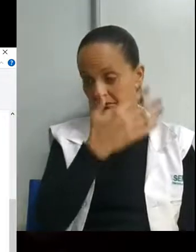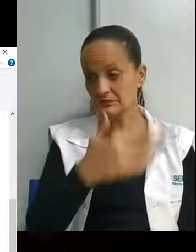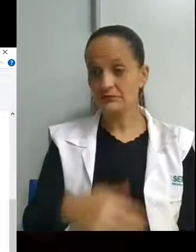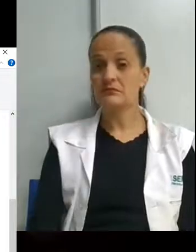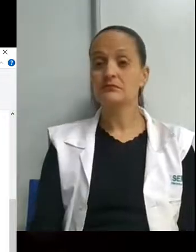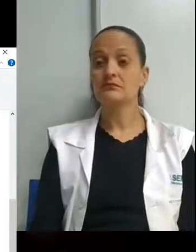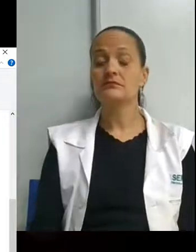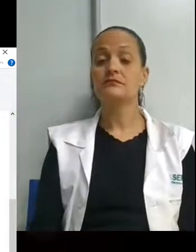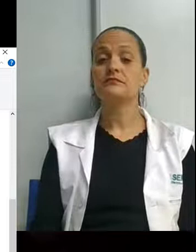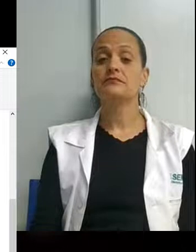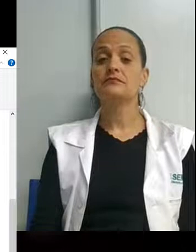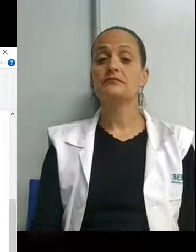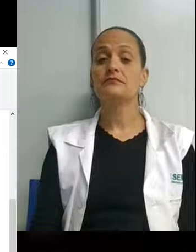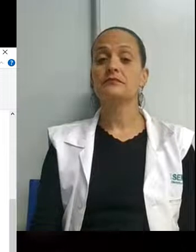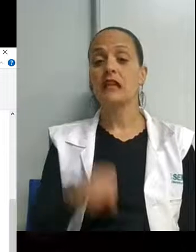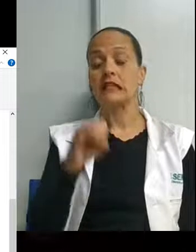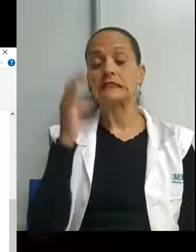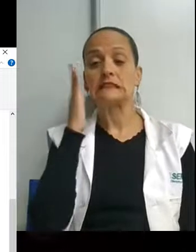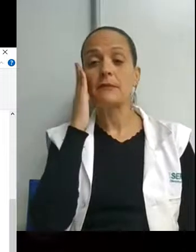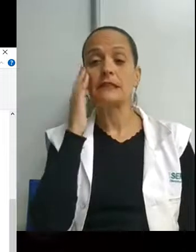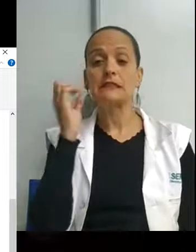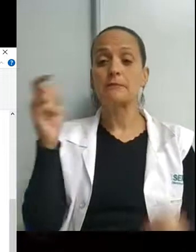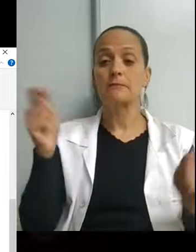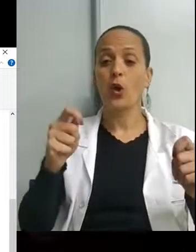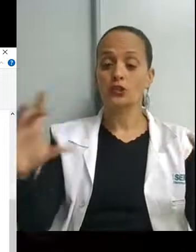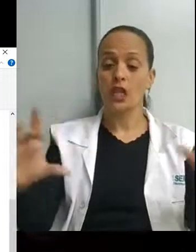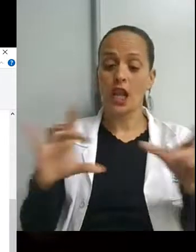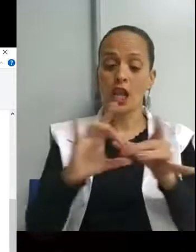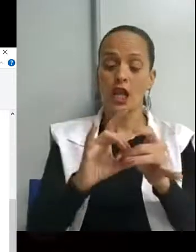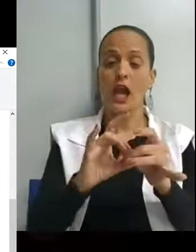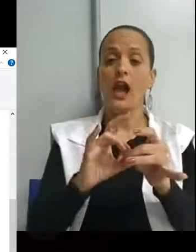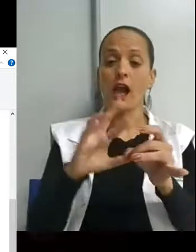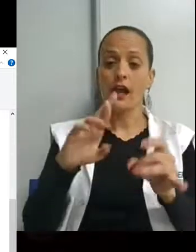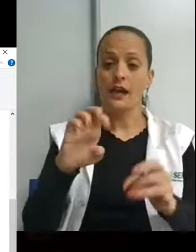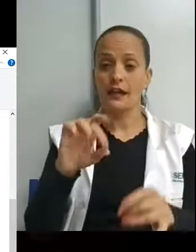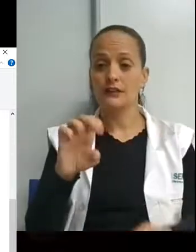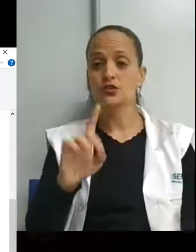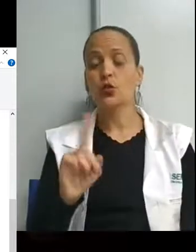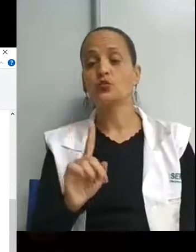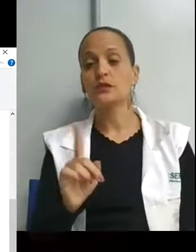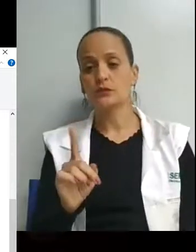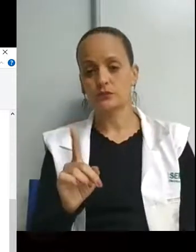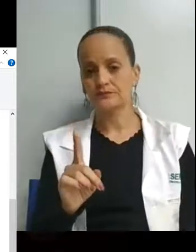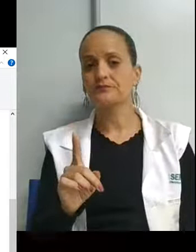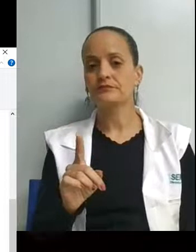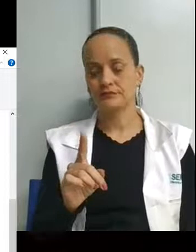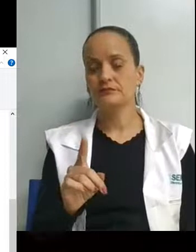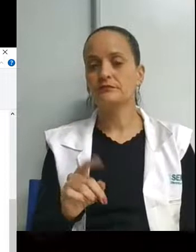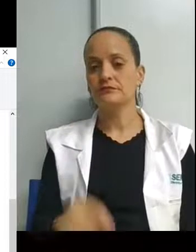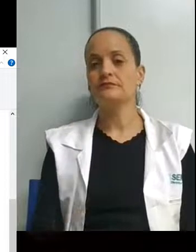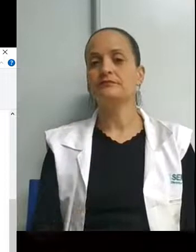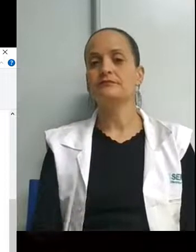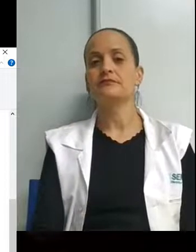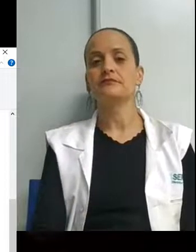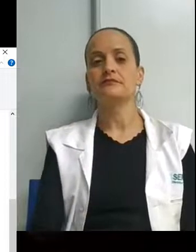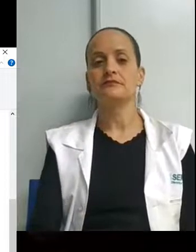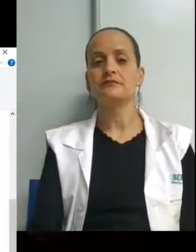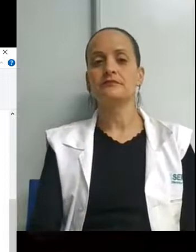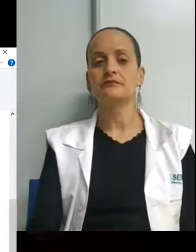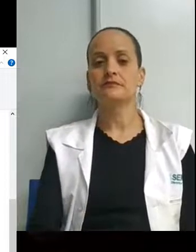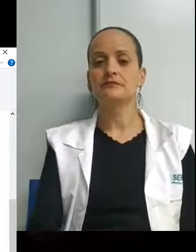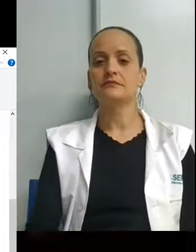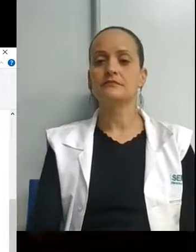se ele pode ser ligado na rede que já existe, que tem resistência, né, de 24,95 ohms. Então, é essa